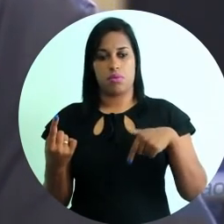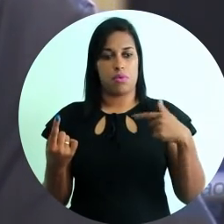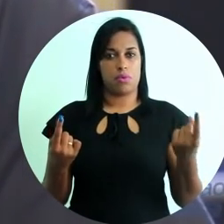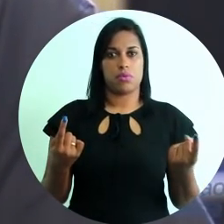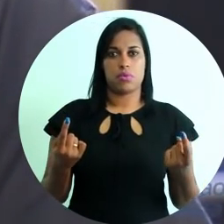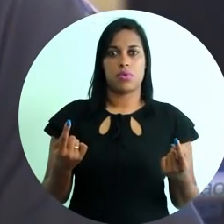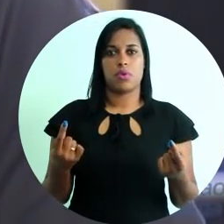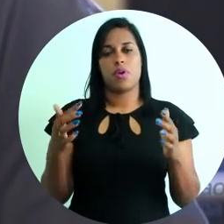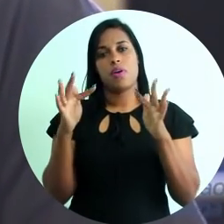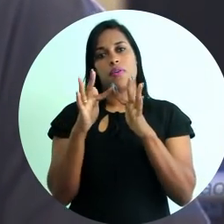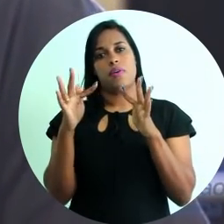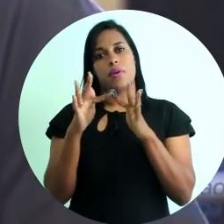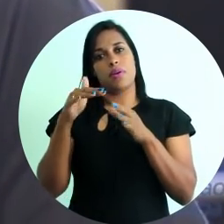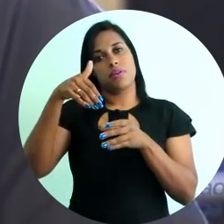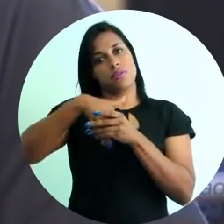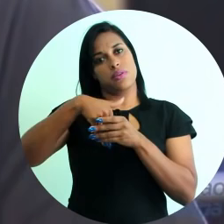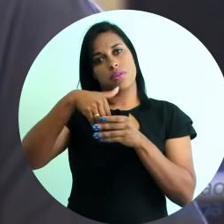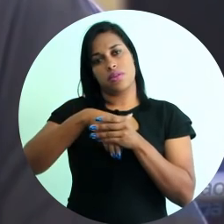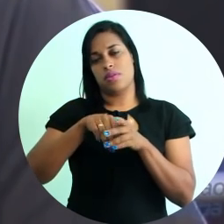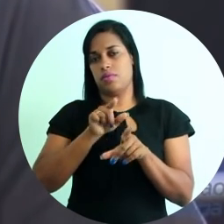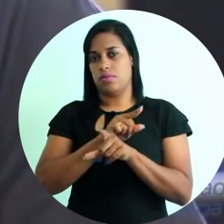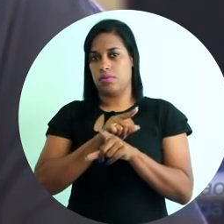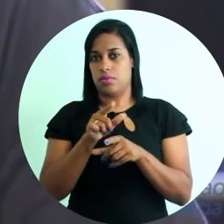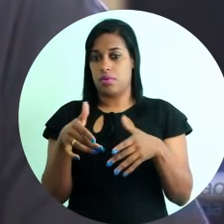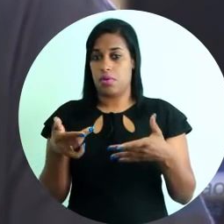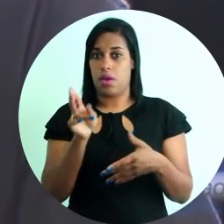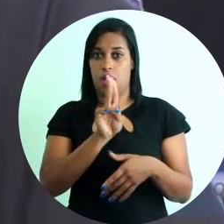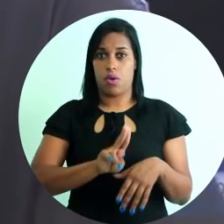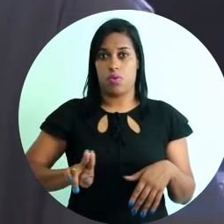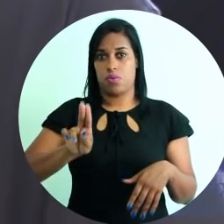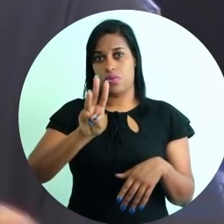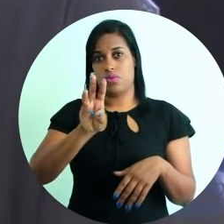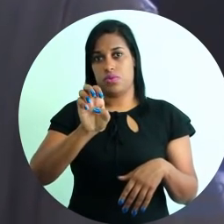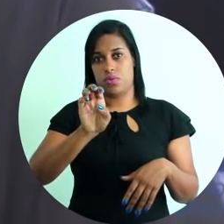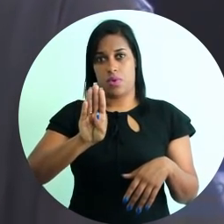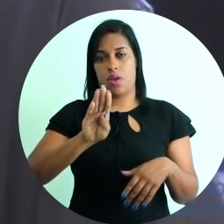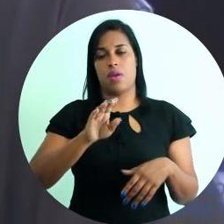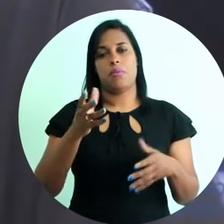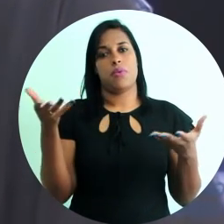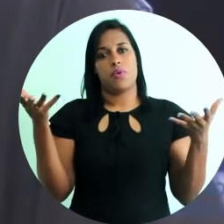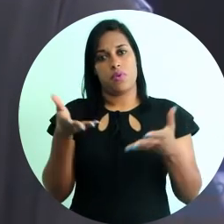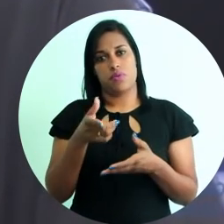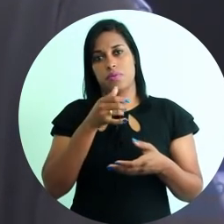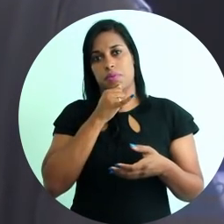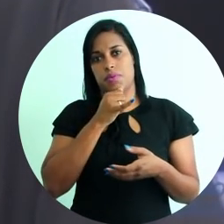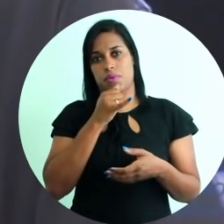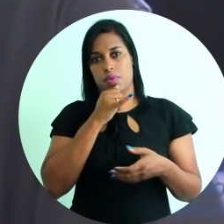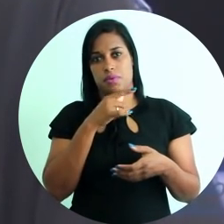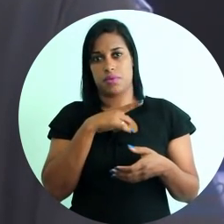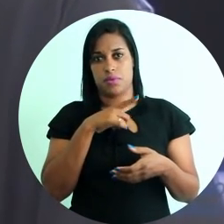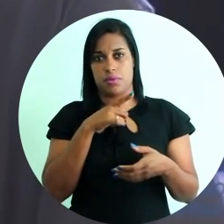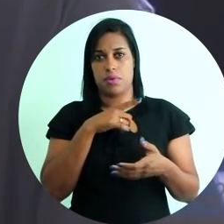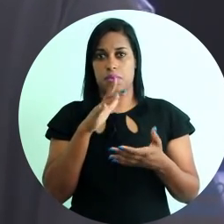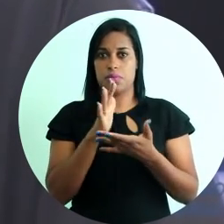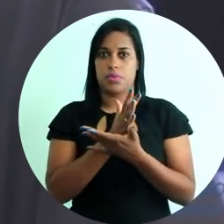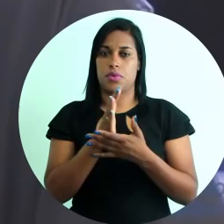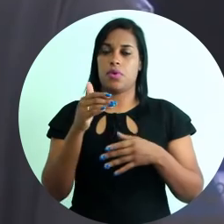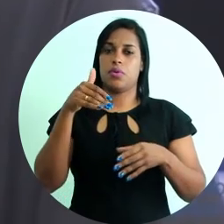por exemplo, alguns formatos de arquivo que não são apropriados para uso na web. Nós temos hoje, por exemplo, arquivos que